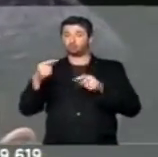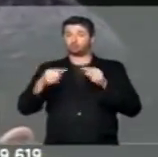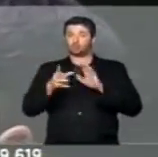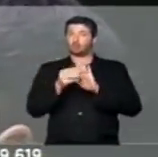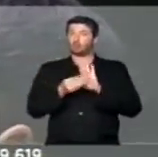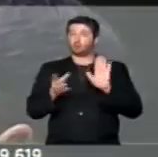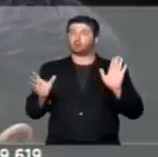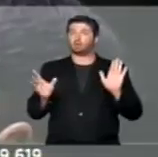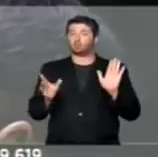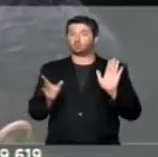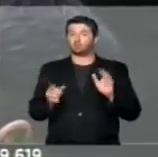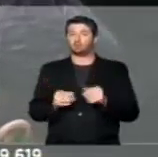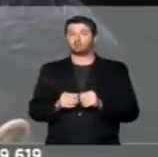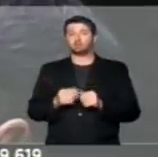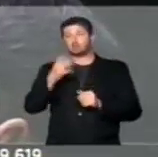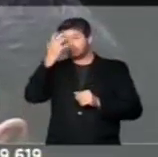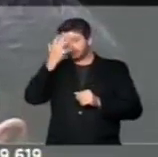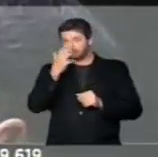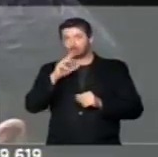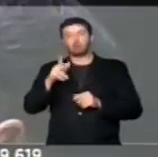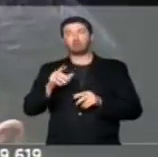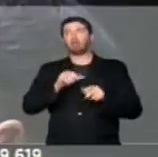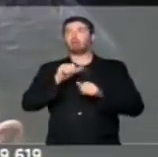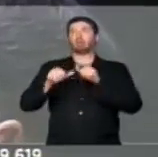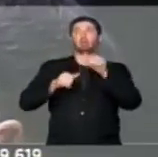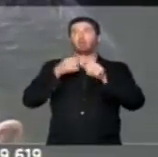do mérito, com seriedade, não com